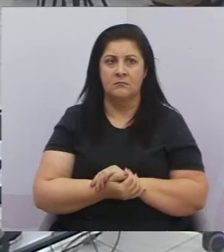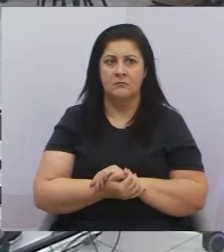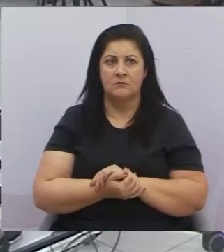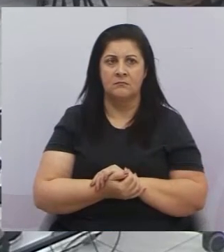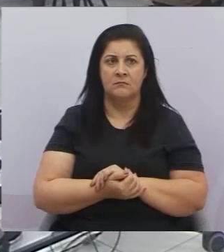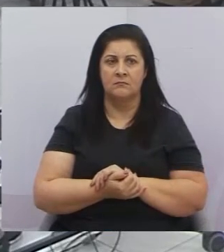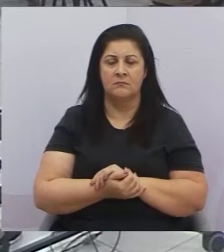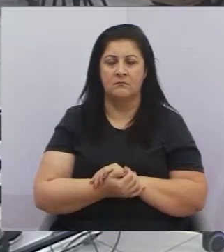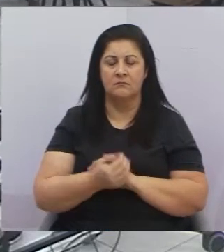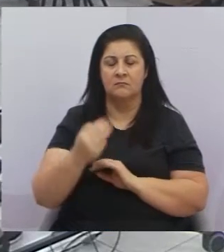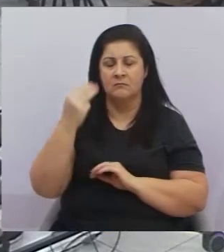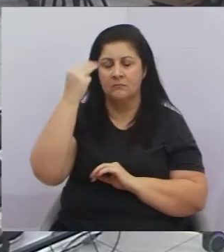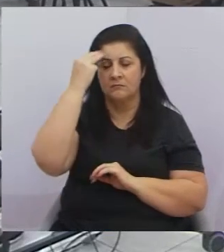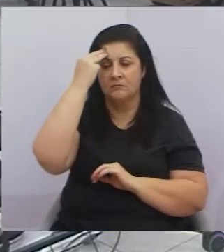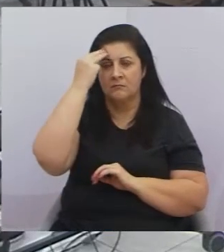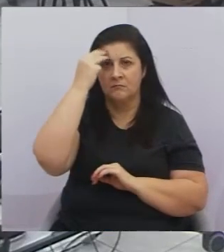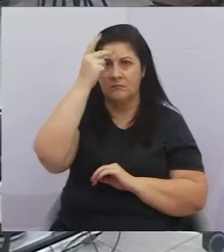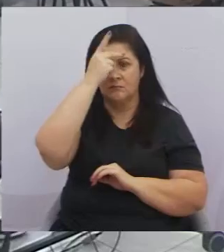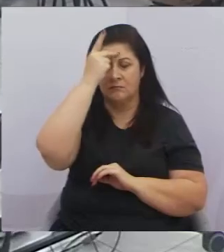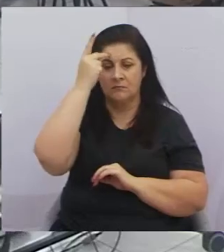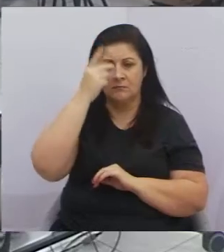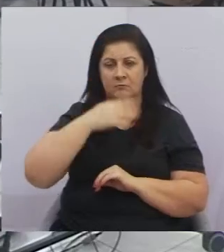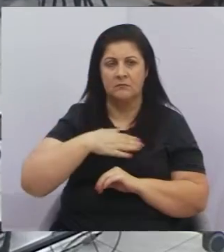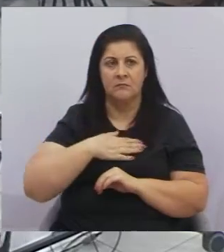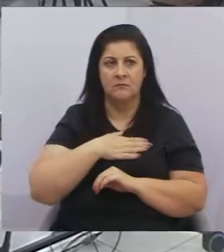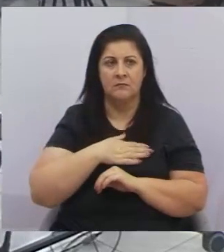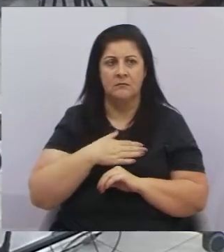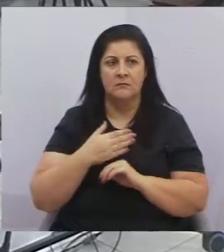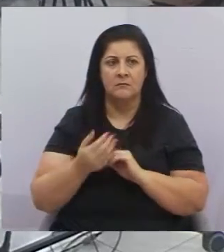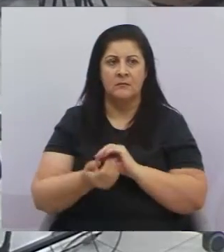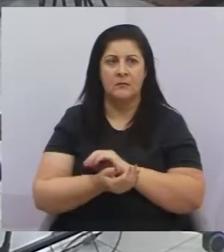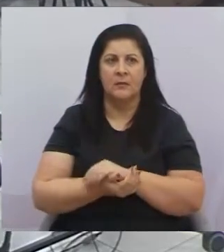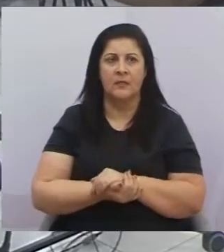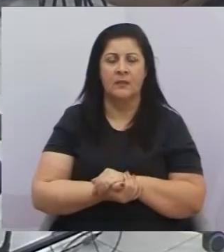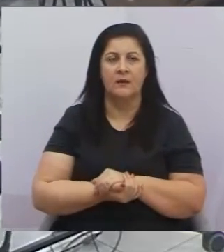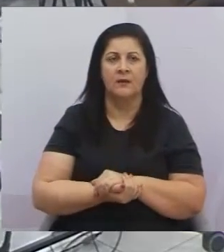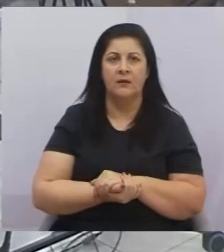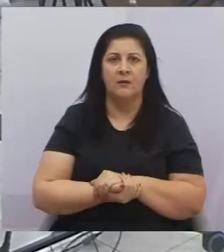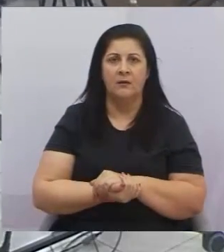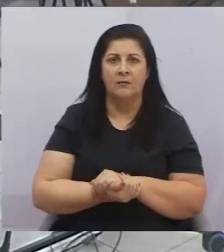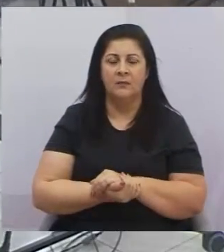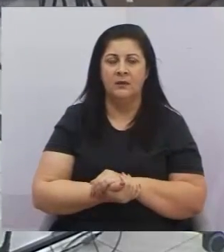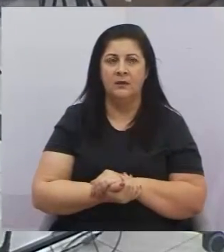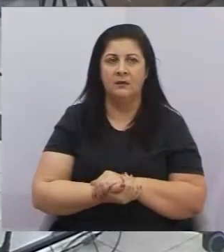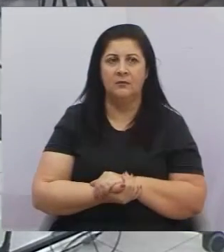Em memória dos entes queridos, convido a todos para que façamos alguns instantes de silêncio.